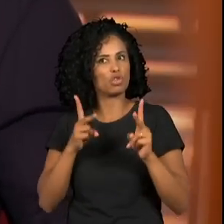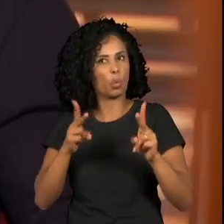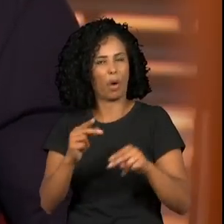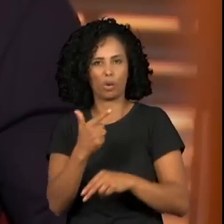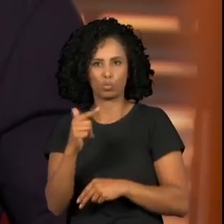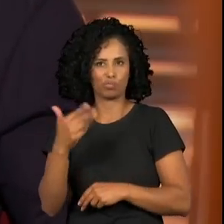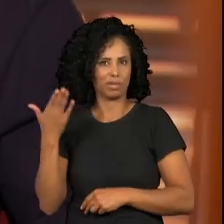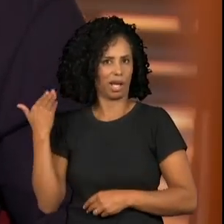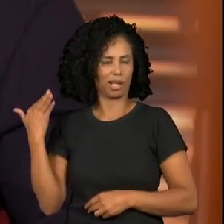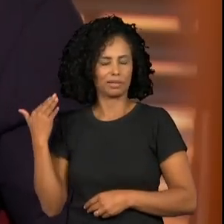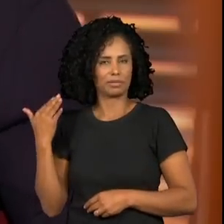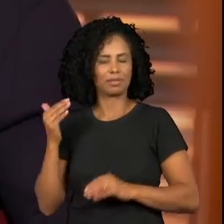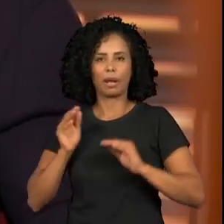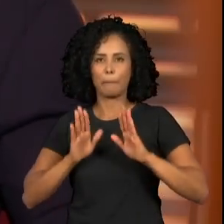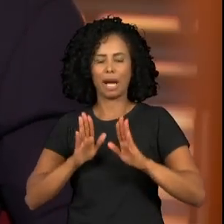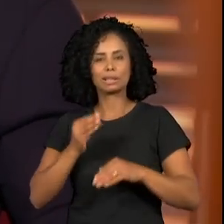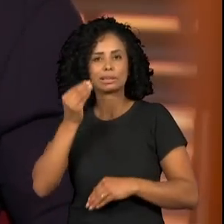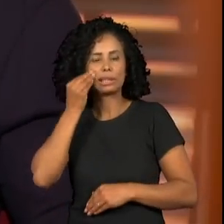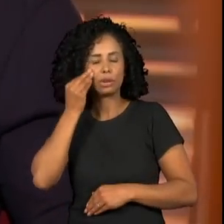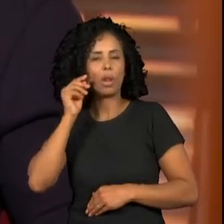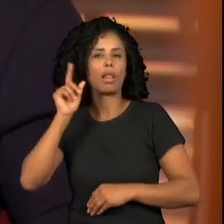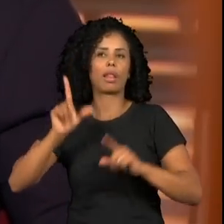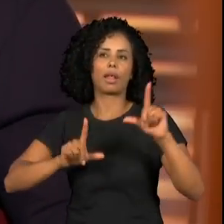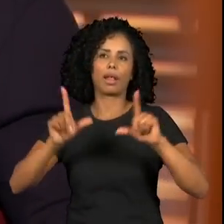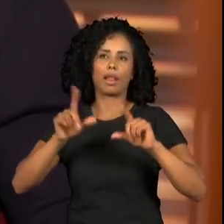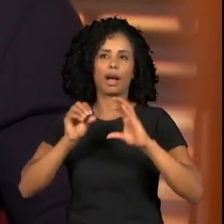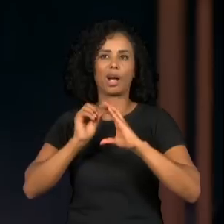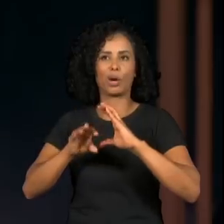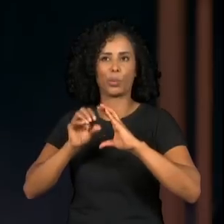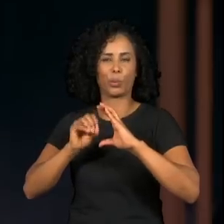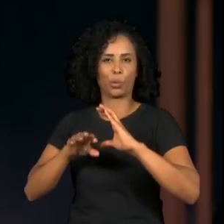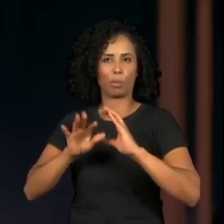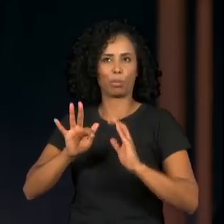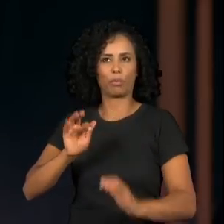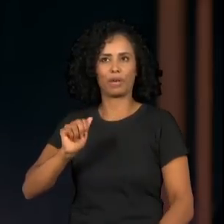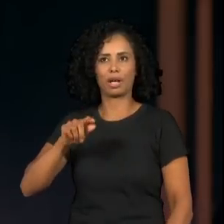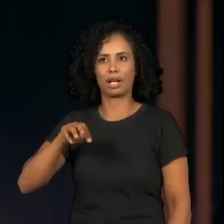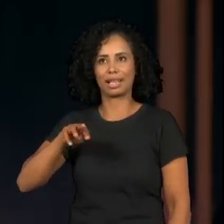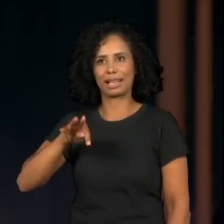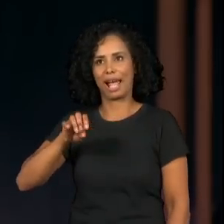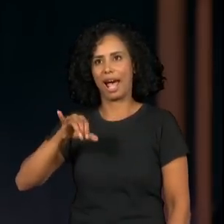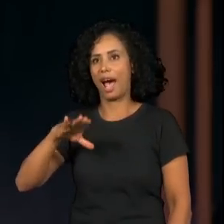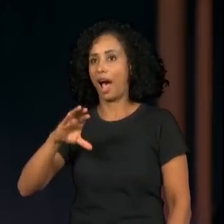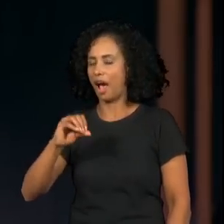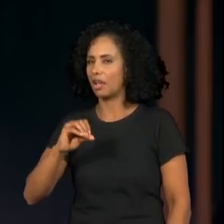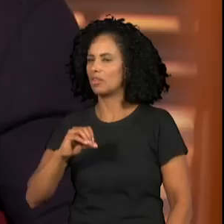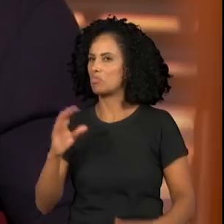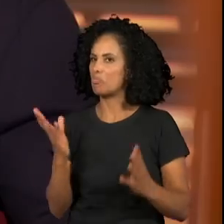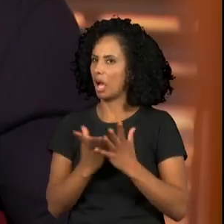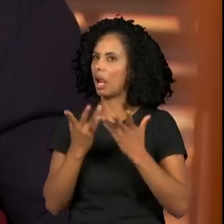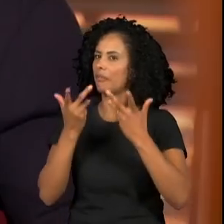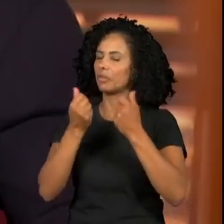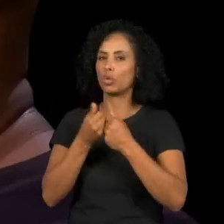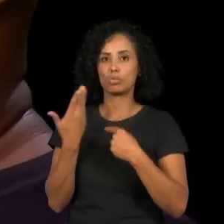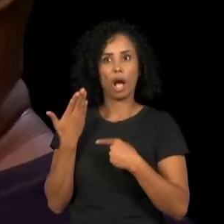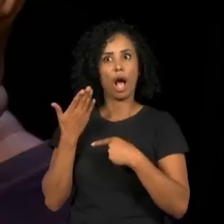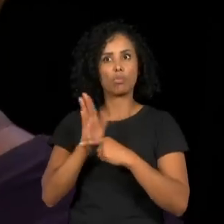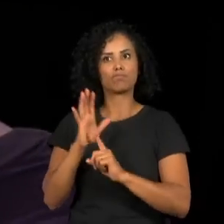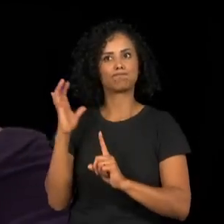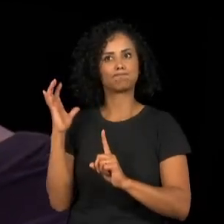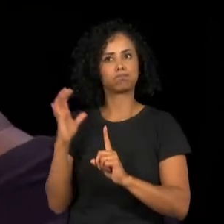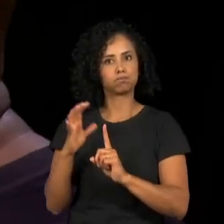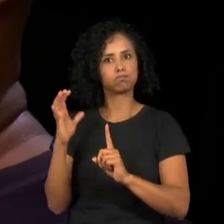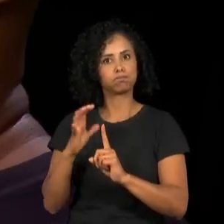então a gente mirou no programa Fantástico, que na época nos deu não, e foi um marco, toda a estrutura para a gente poder a